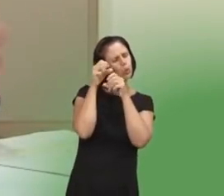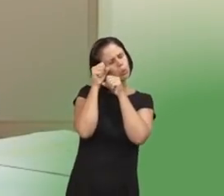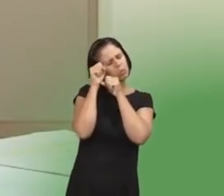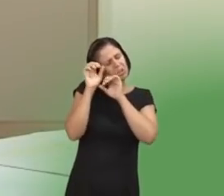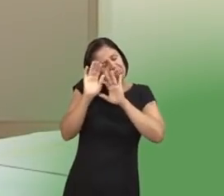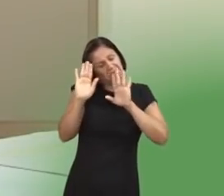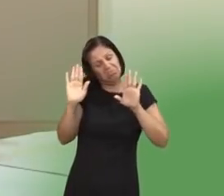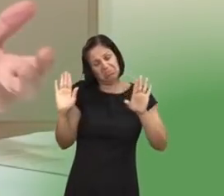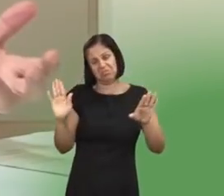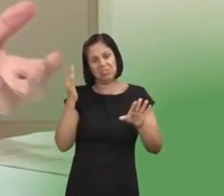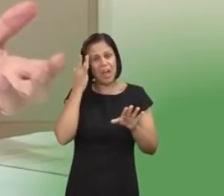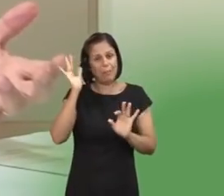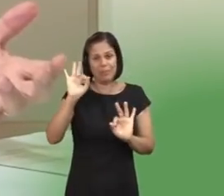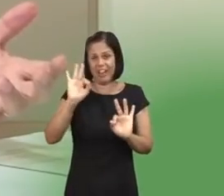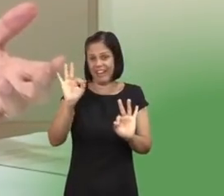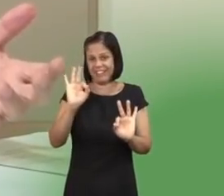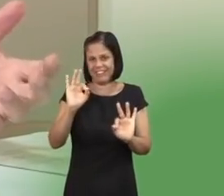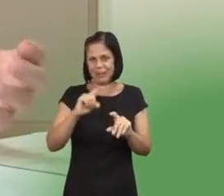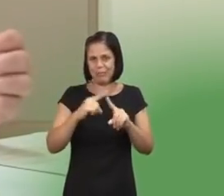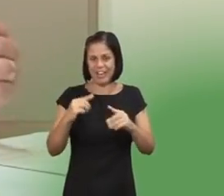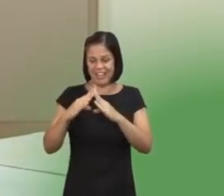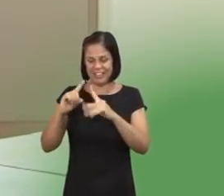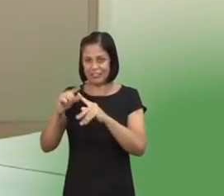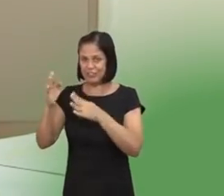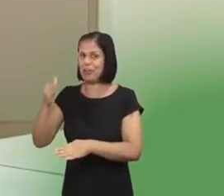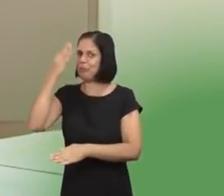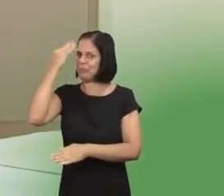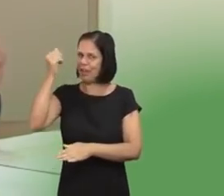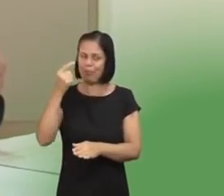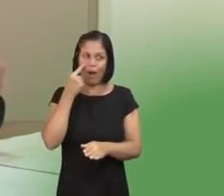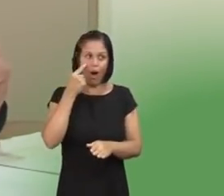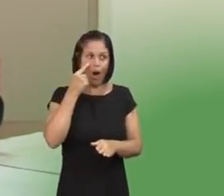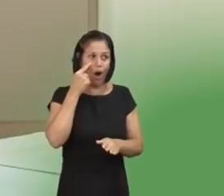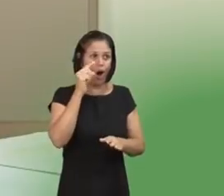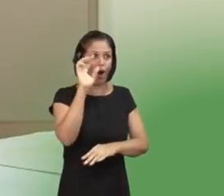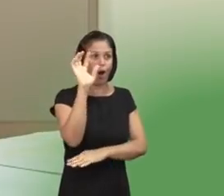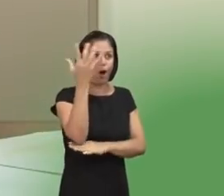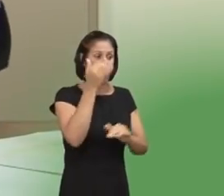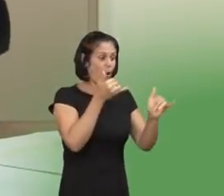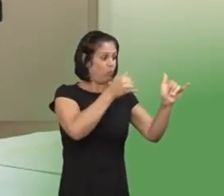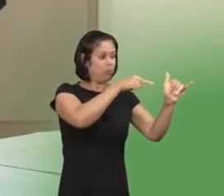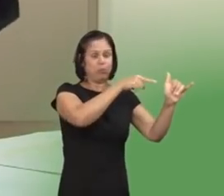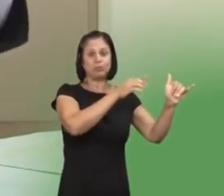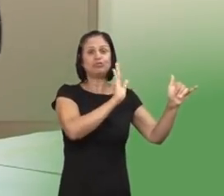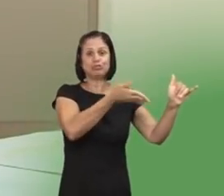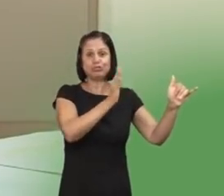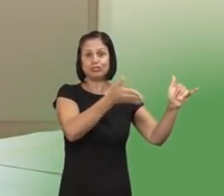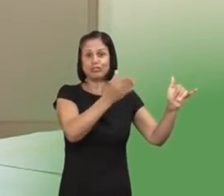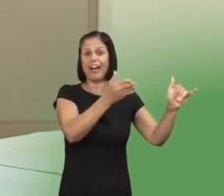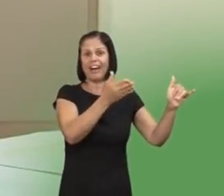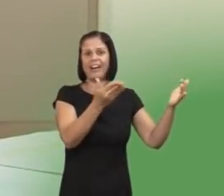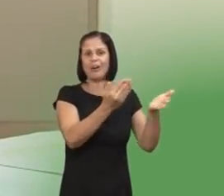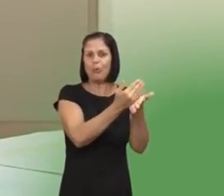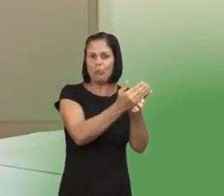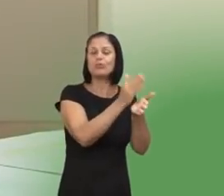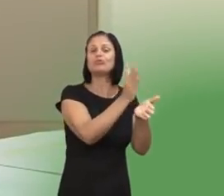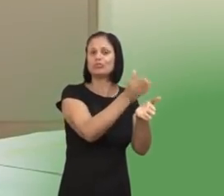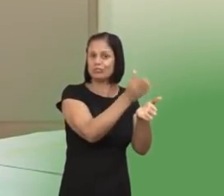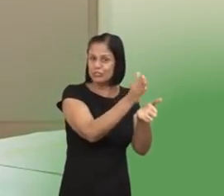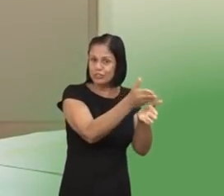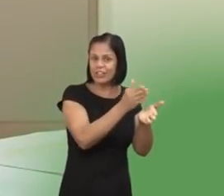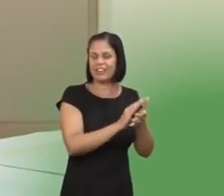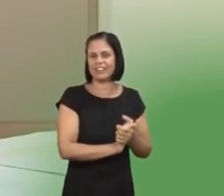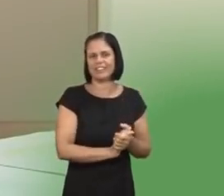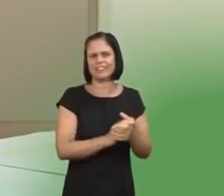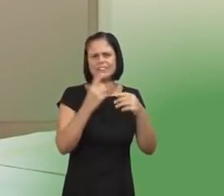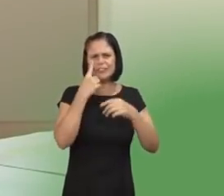né? Embora está sujeito aos mesmos acontecimentos. Então, para nós, a igreja, essa trombeta, o toque dela já começou. E